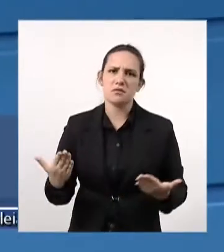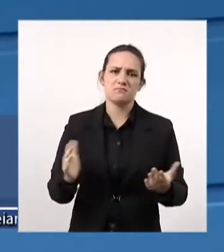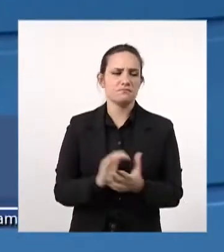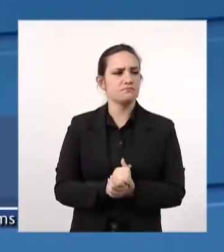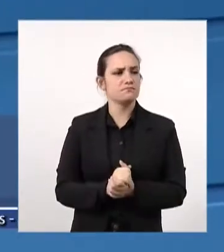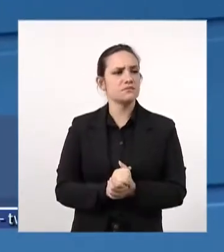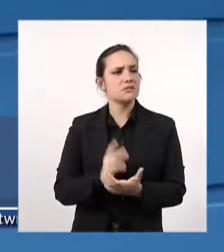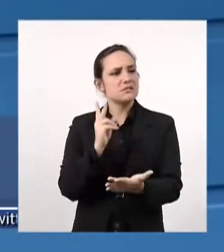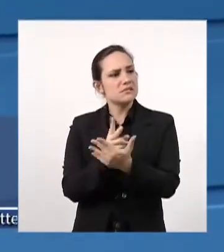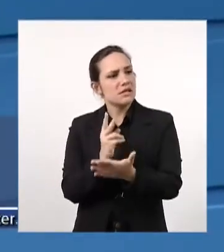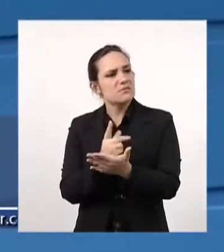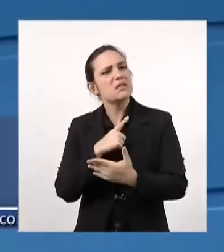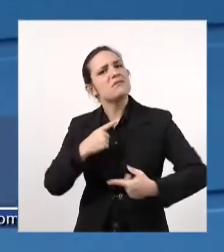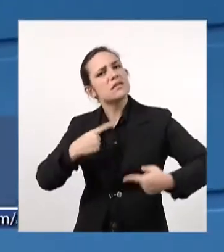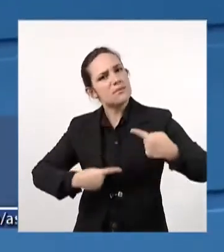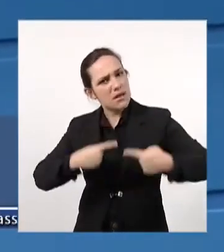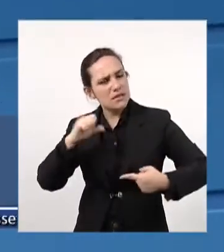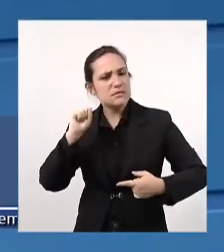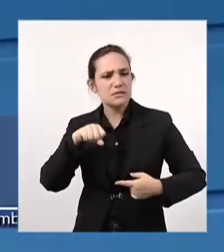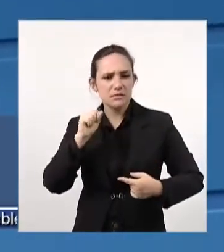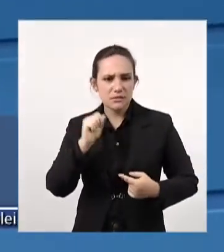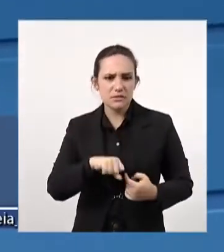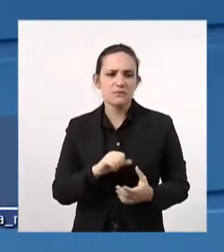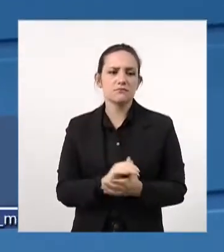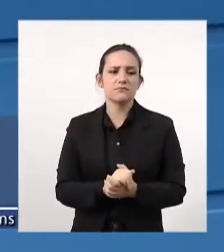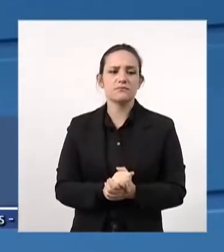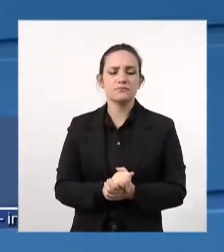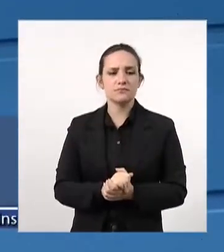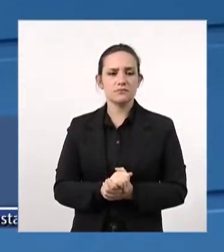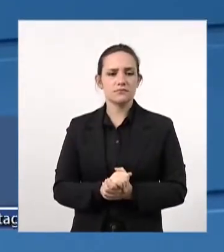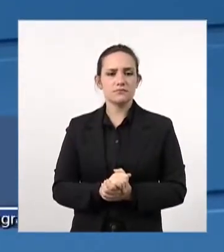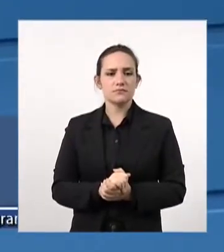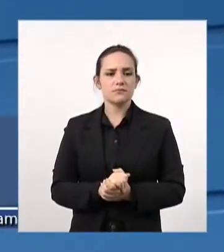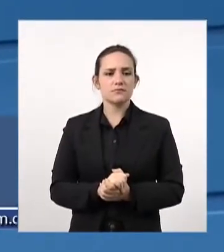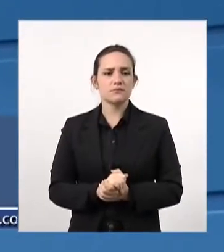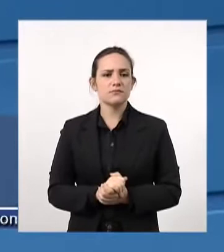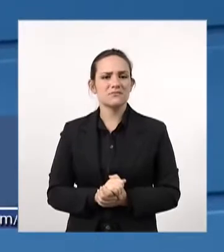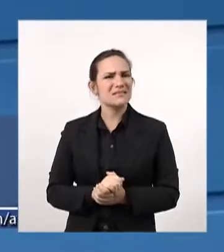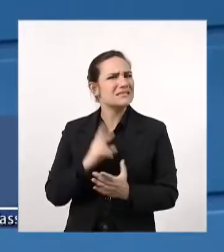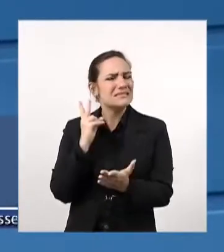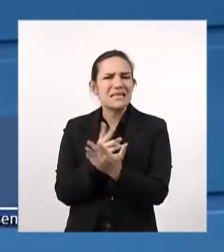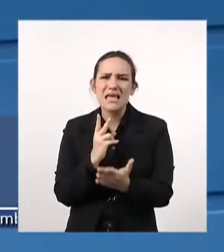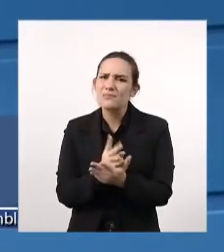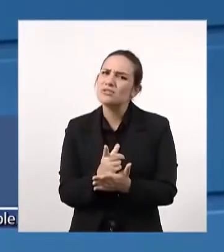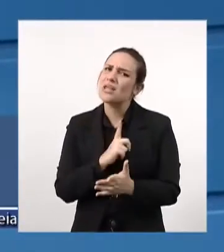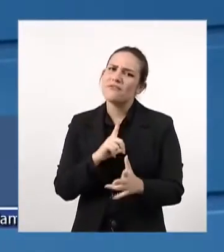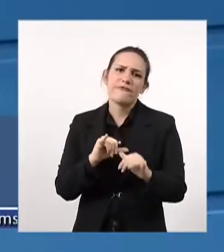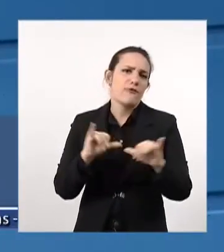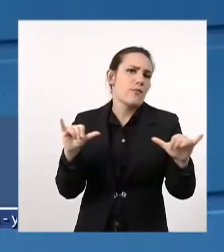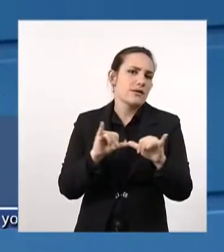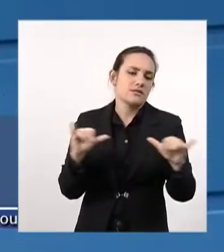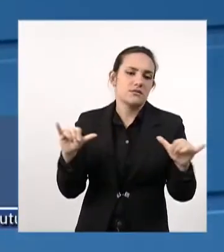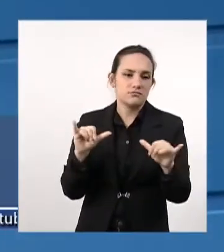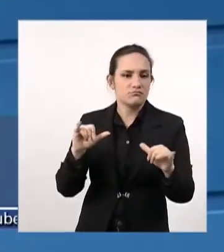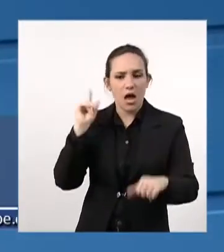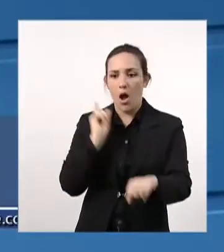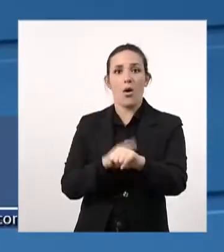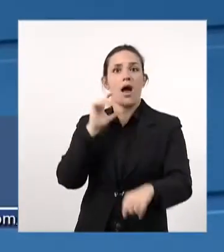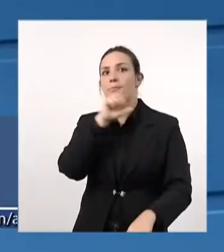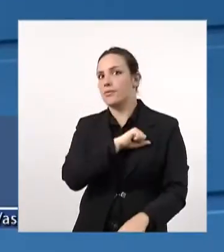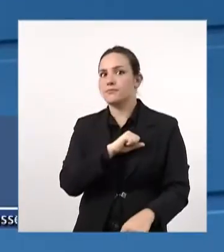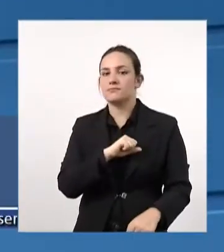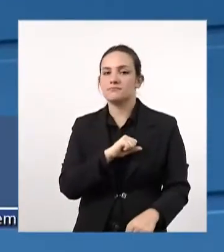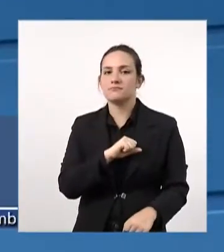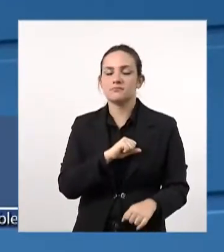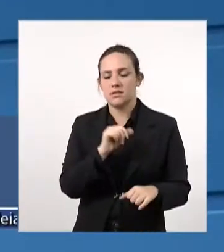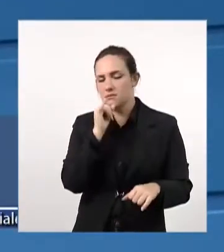fez o debate conosco aqui da bancada da oposição e trouxe as informações prontamente daquilo